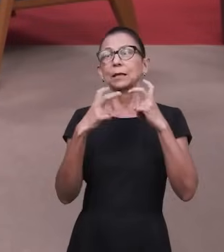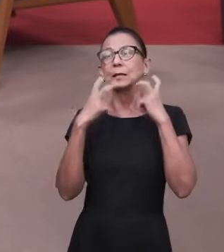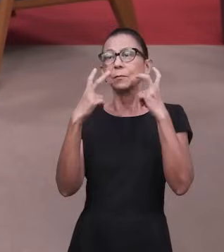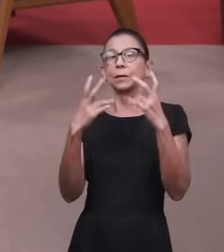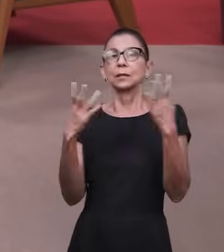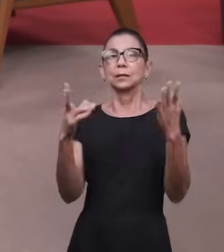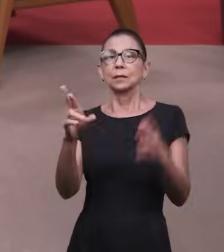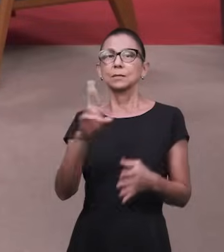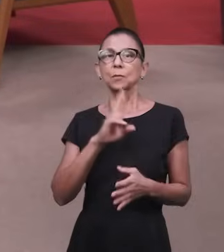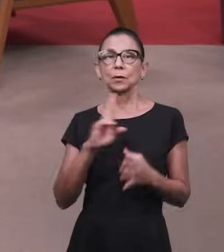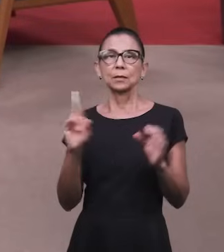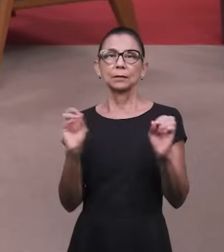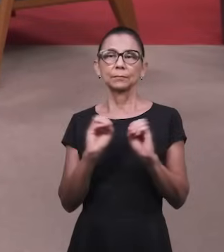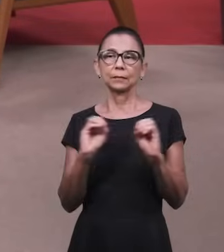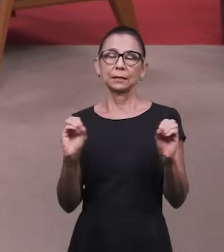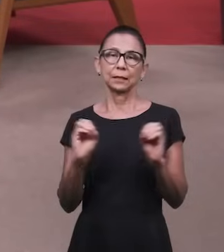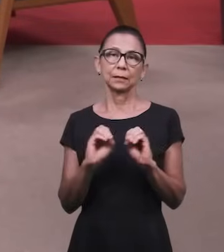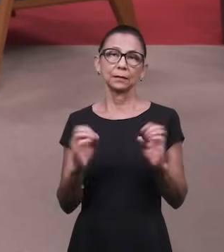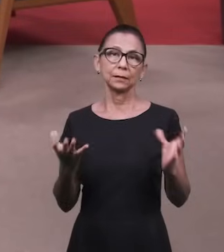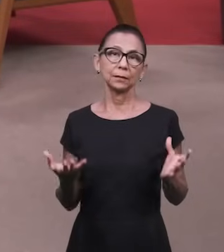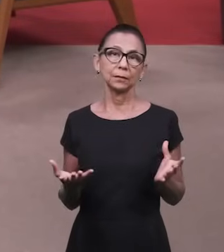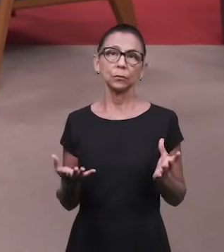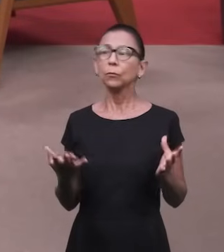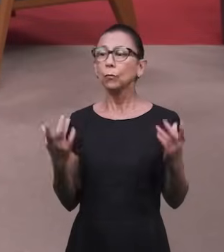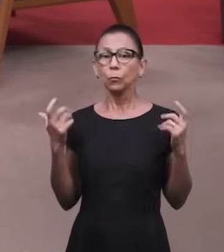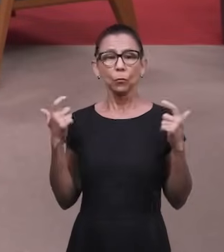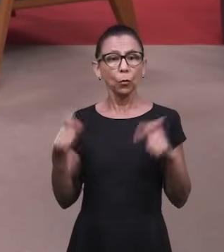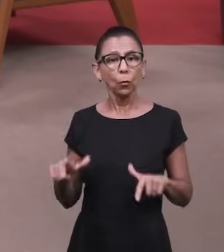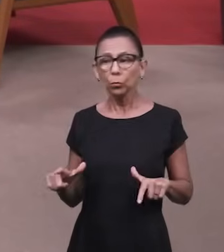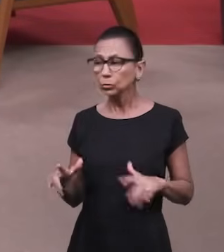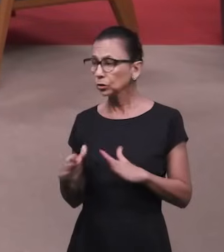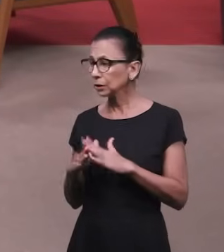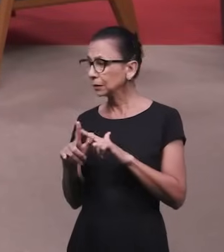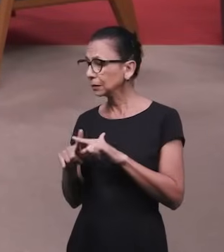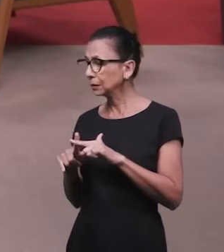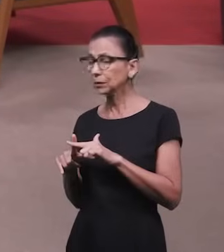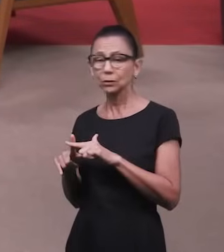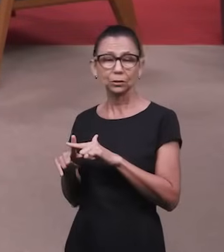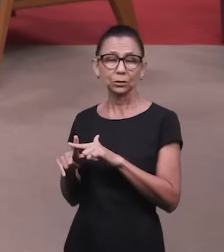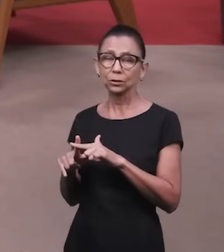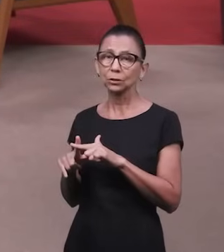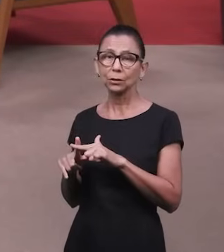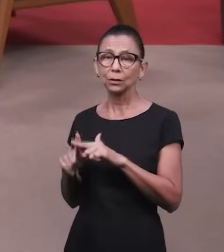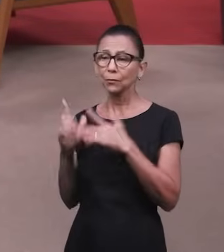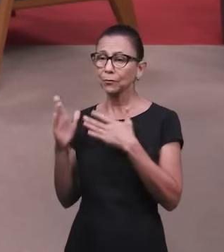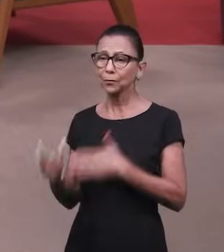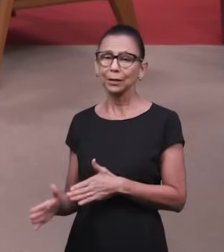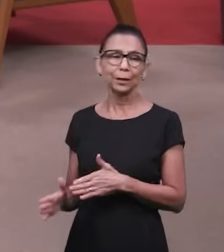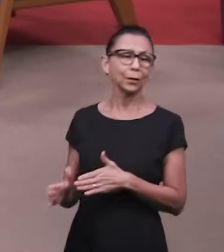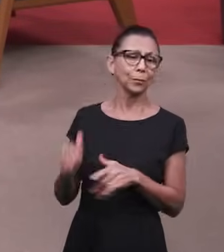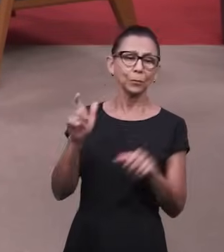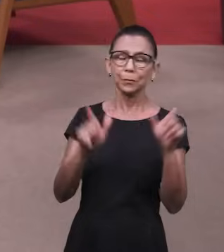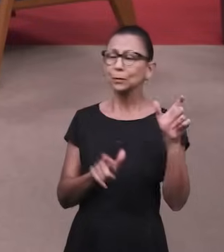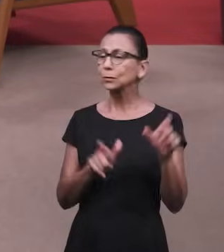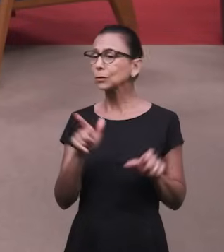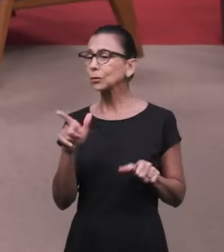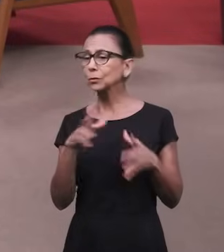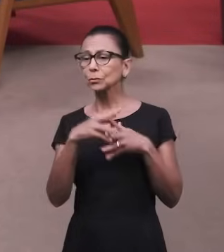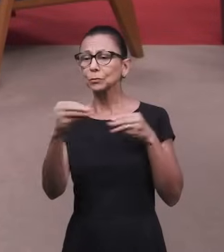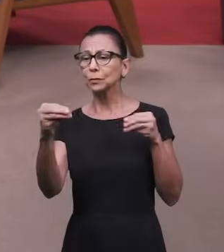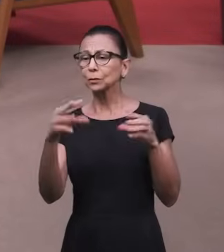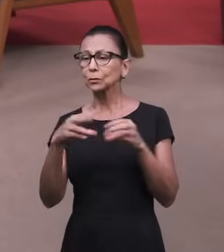fiel, e a infiel está aqui, ó. Busquei, não achei, não me respondeu. O amado, né? O